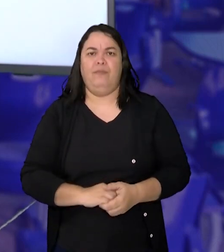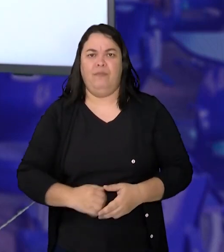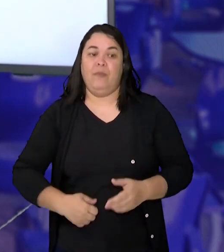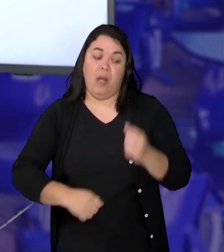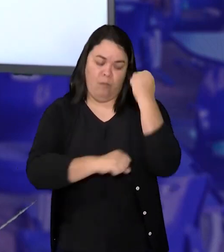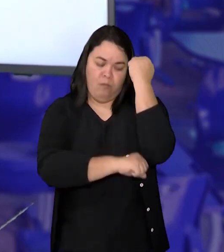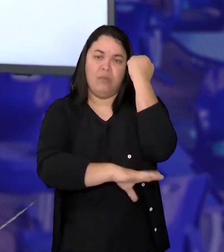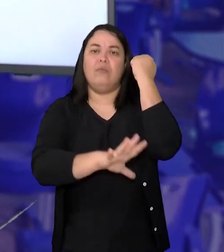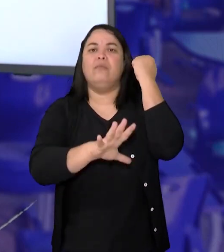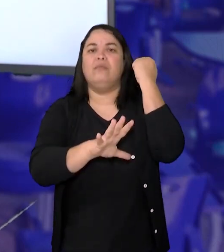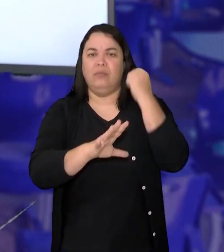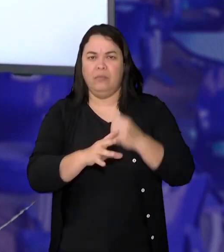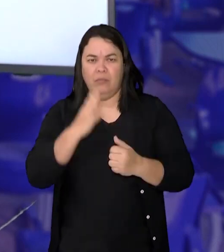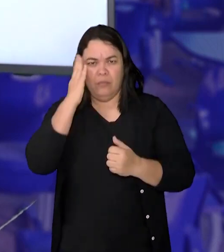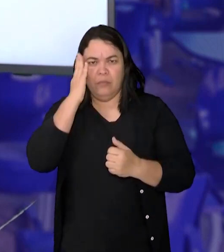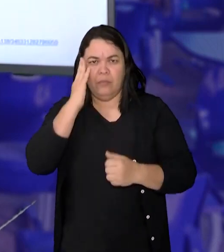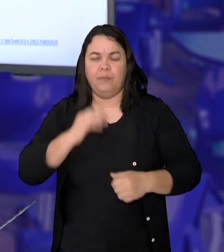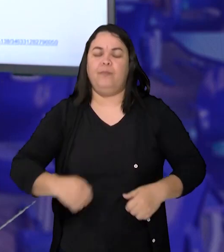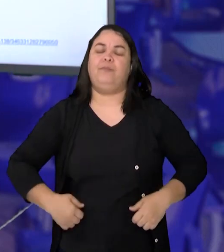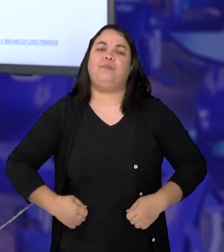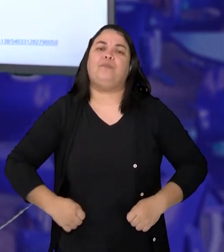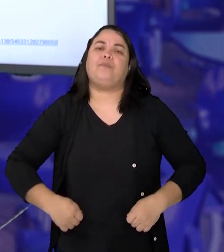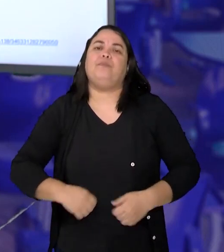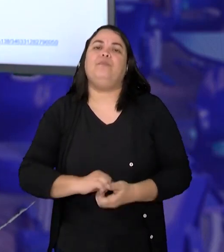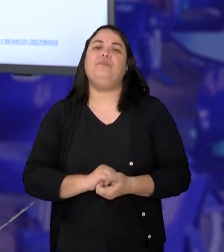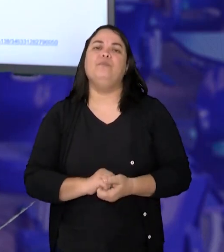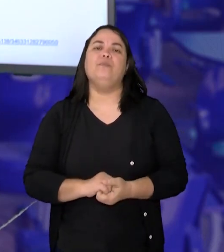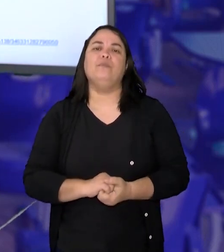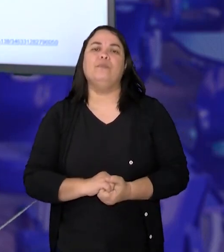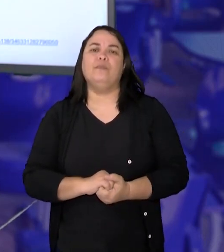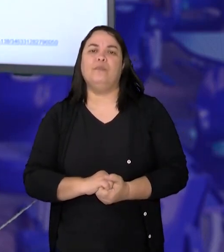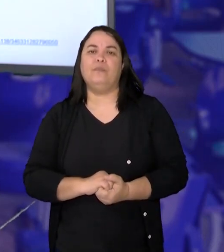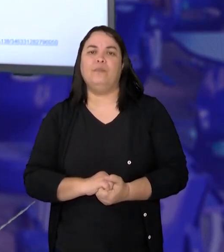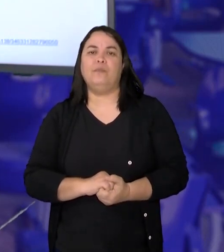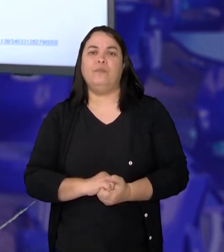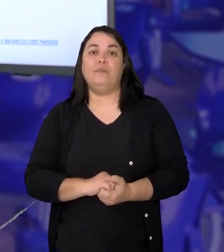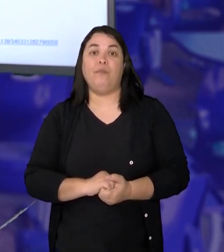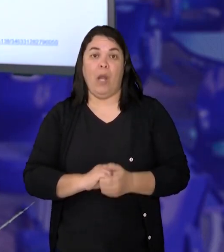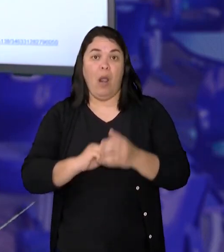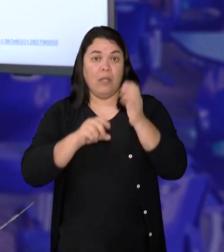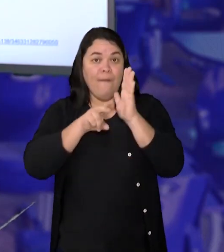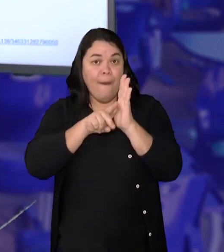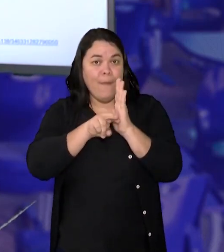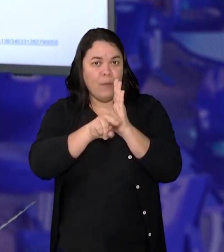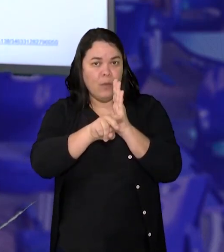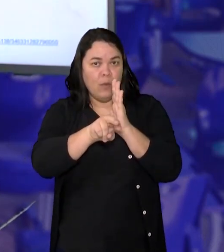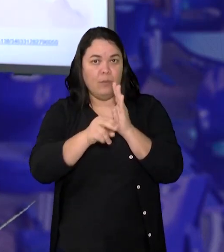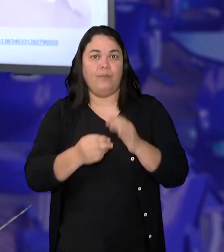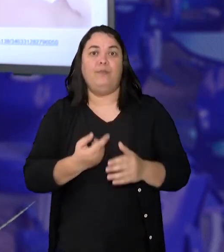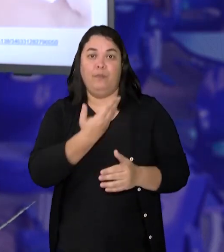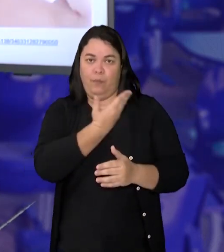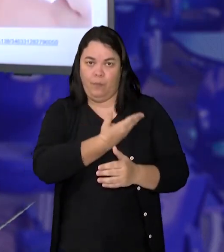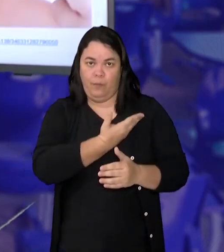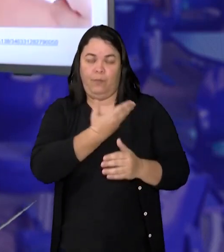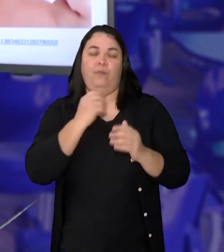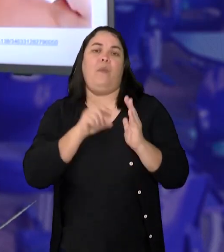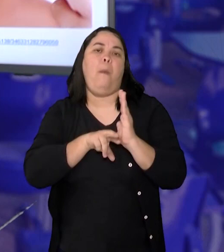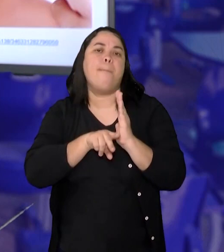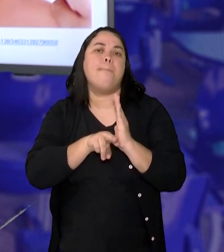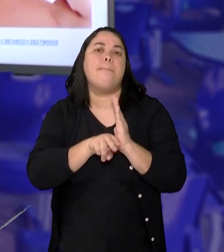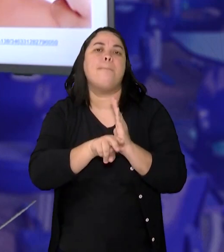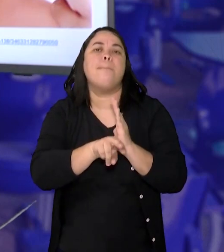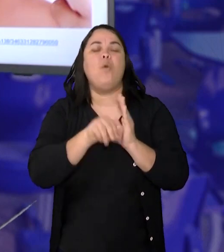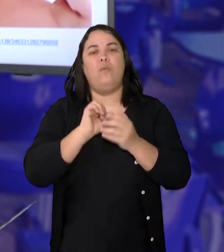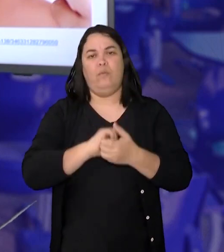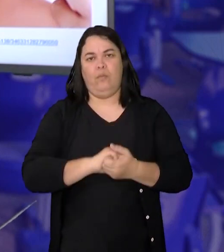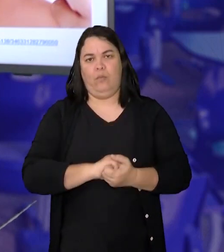liberando na forma de gás, tá certo? Então, ó, quando a gente fala desses micróbios, deixa eu passar aqui isso. Quando a